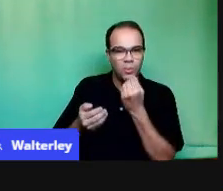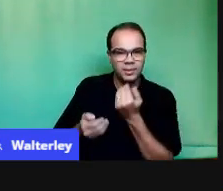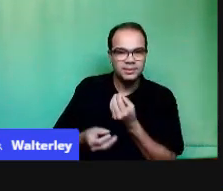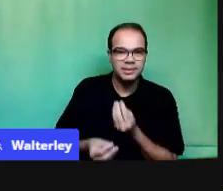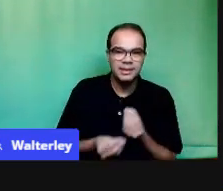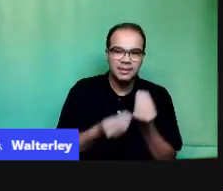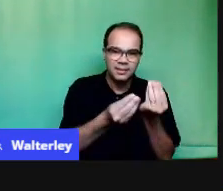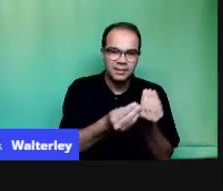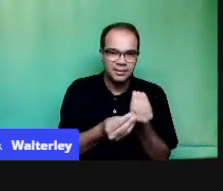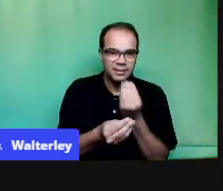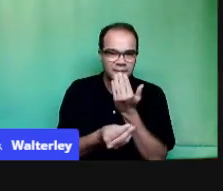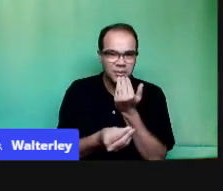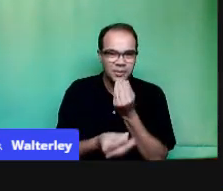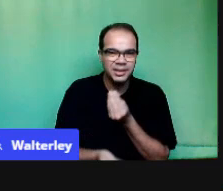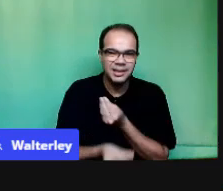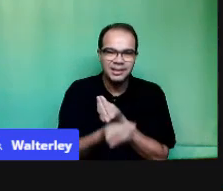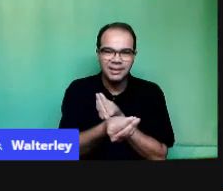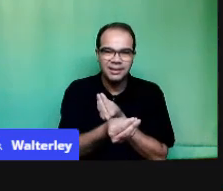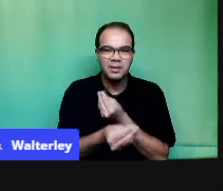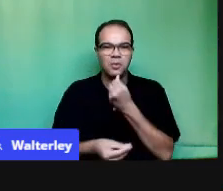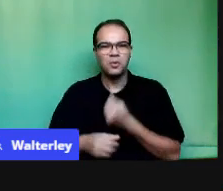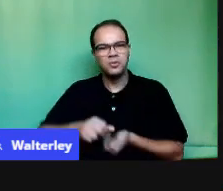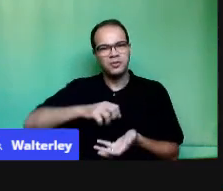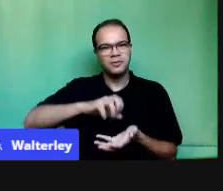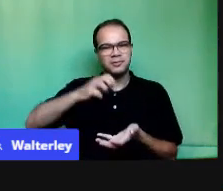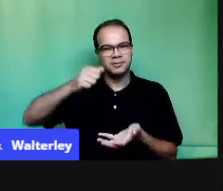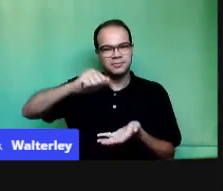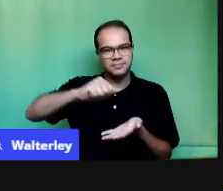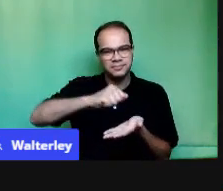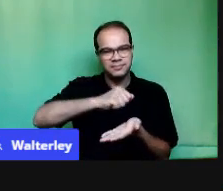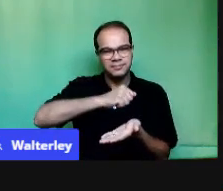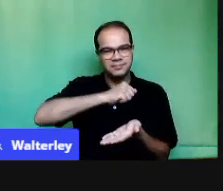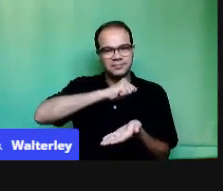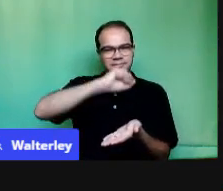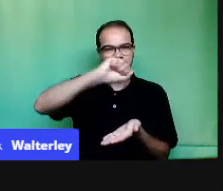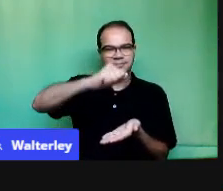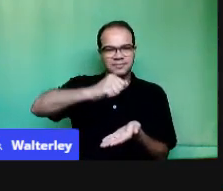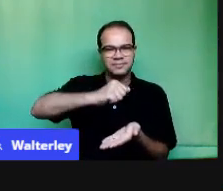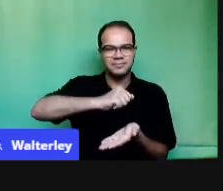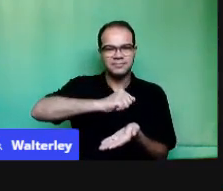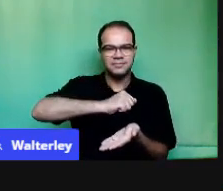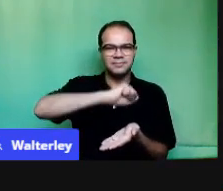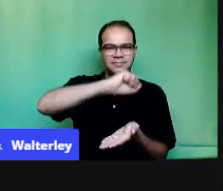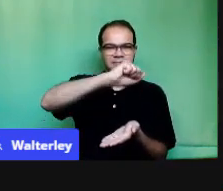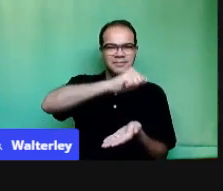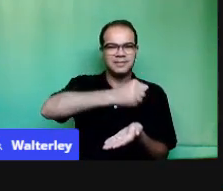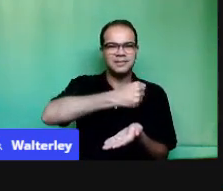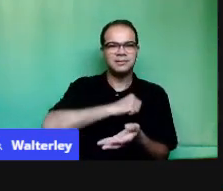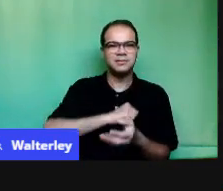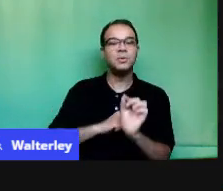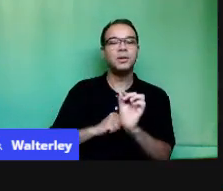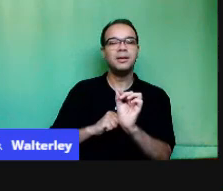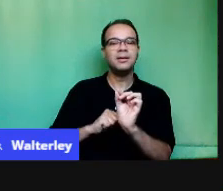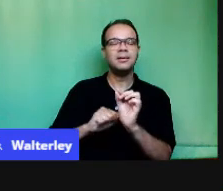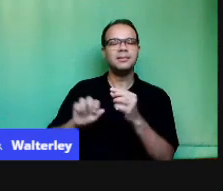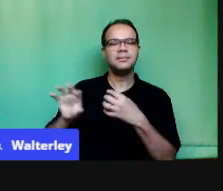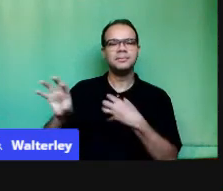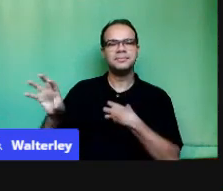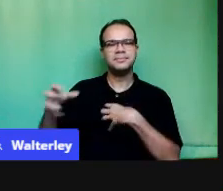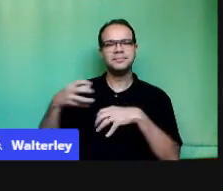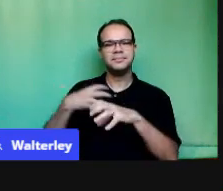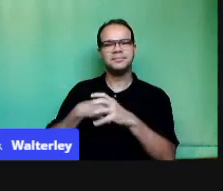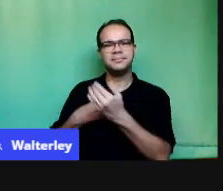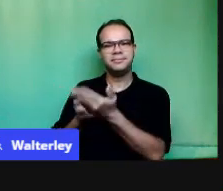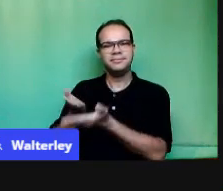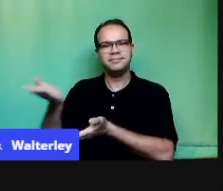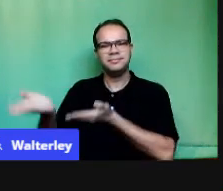acarinhada, escovada, para criar uma relação boa com o ser humano. Então, são fazendas que já têm atitudes